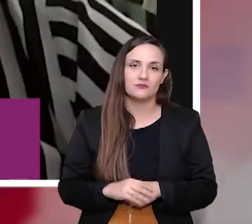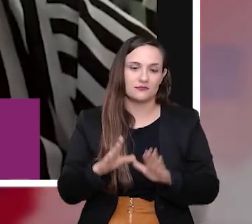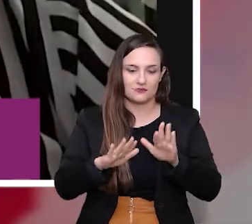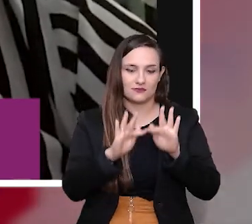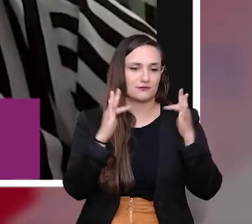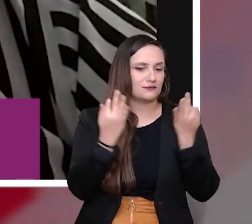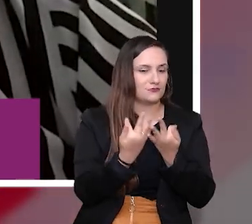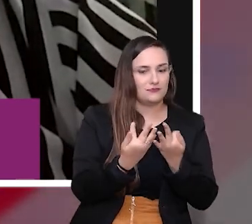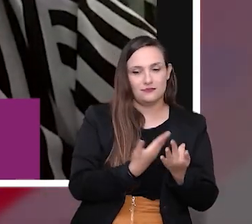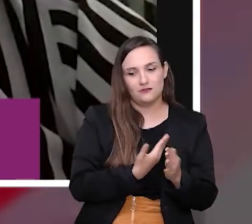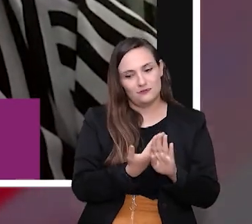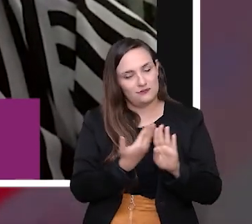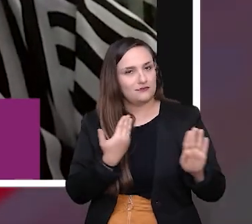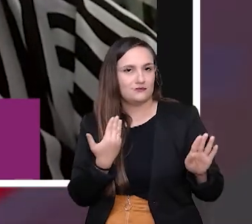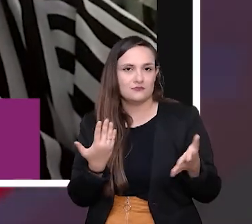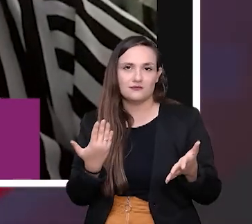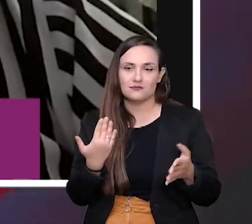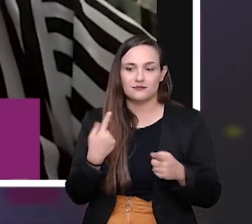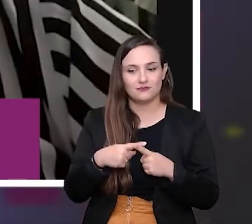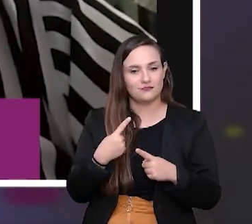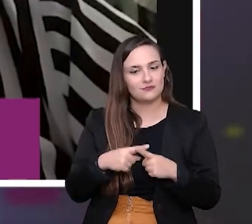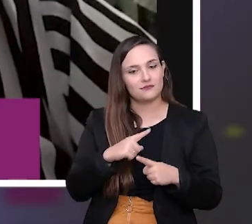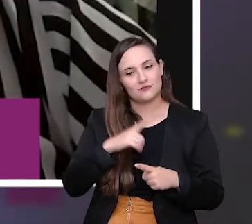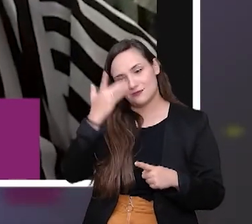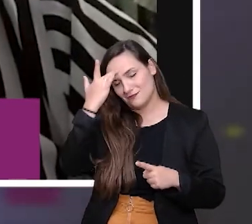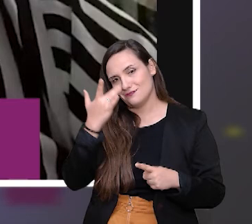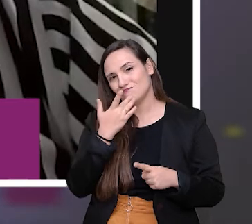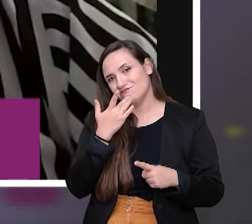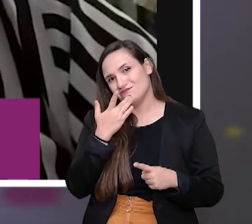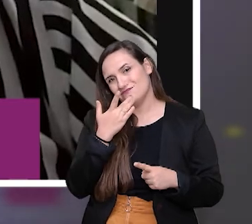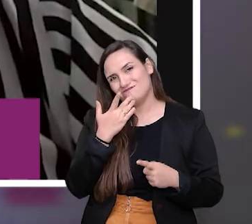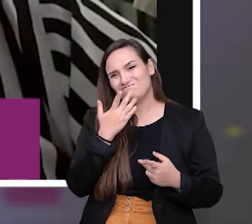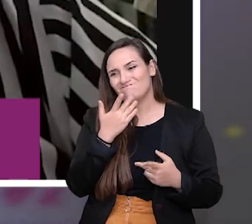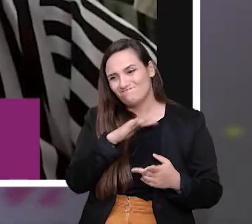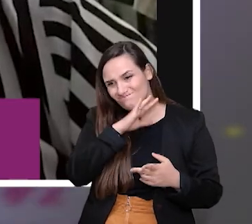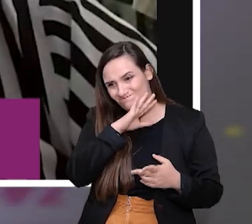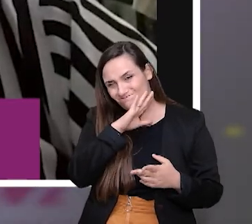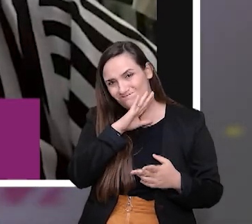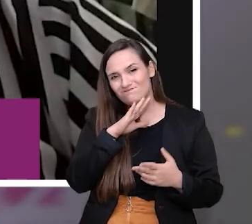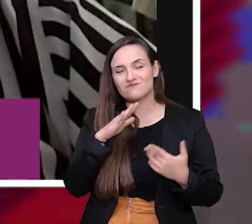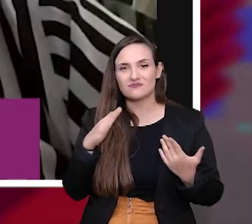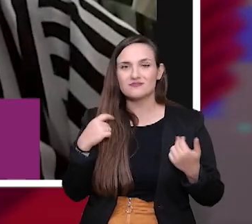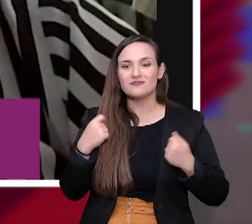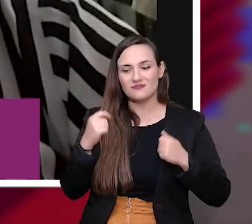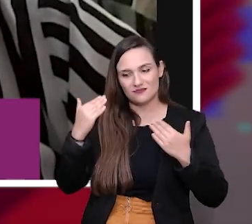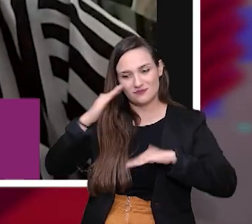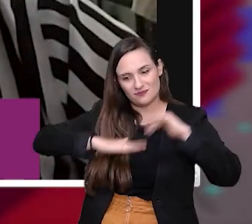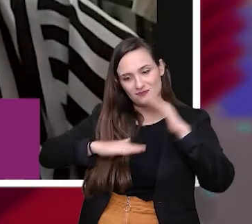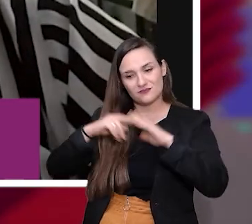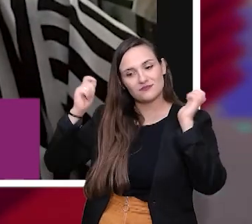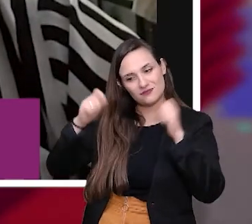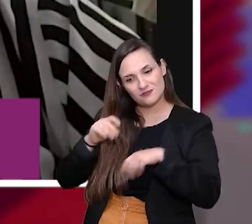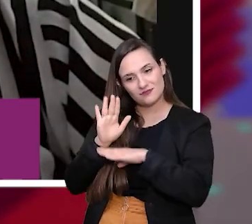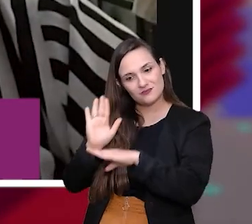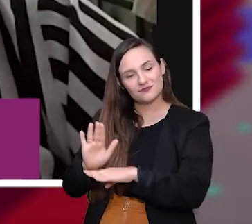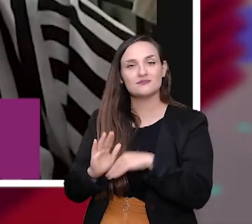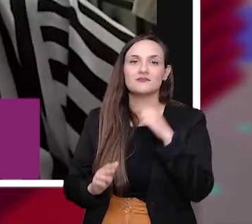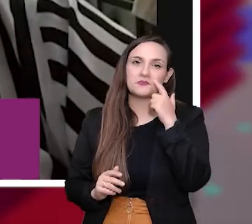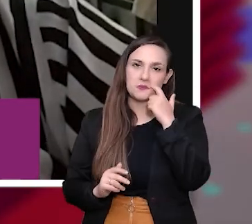querida, família, amigos, por conta desse traço de personalidade que pode ser tratado com auxílio de profissionais